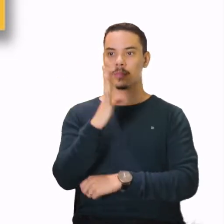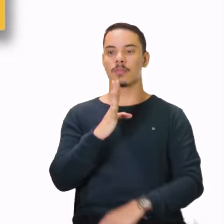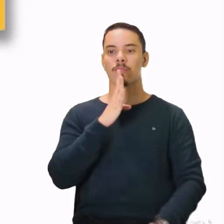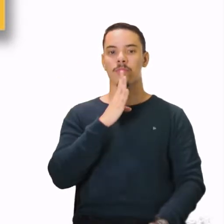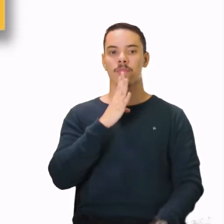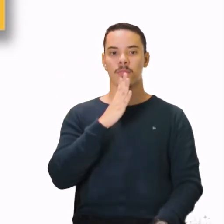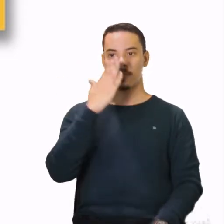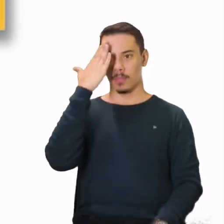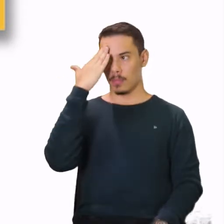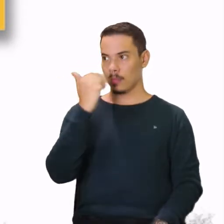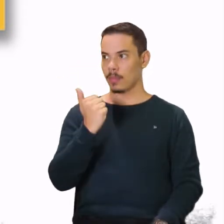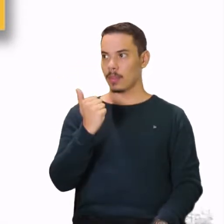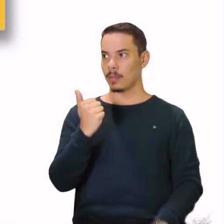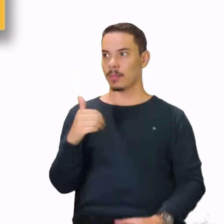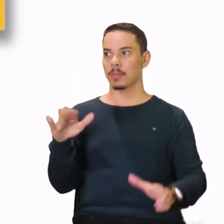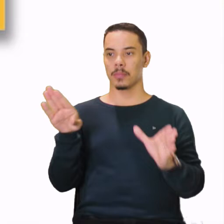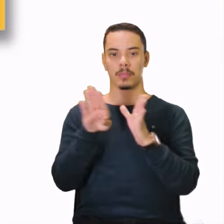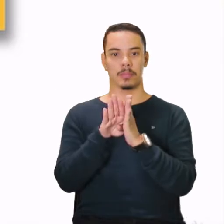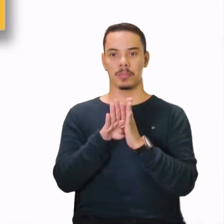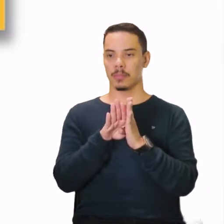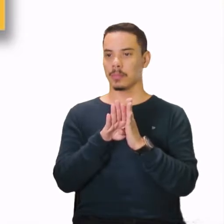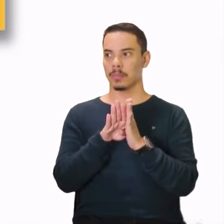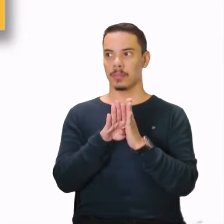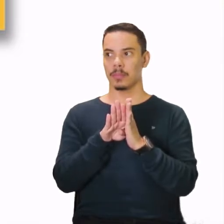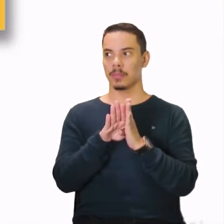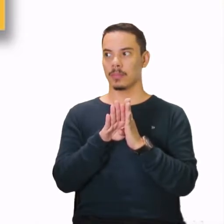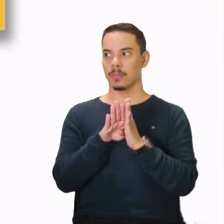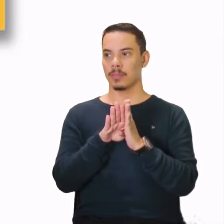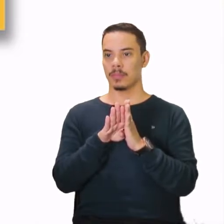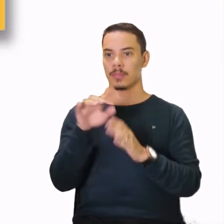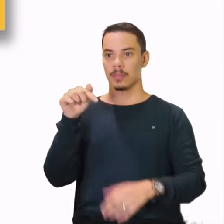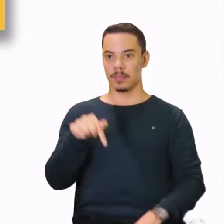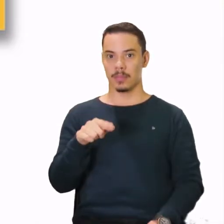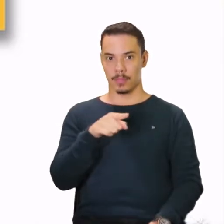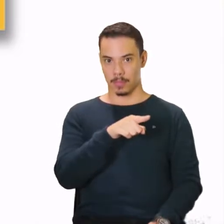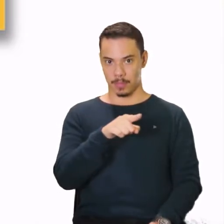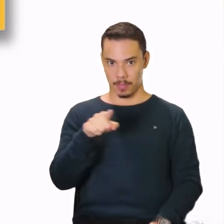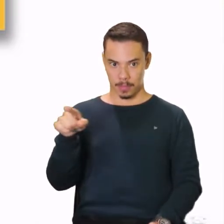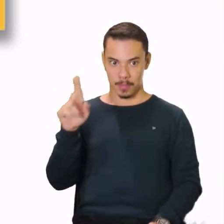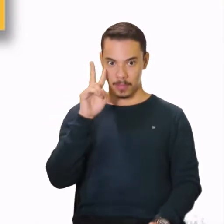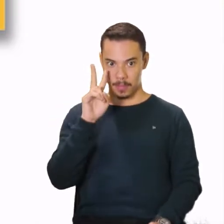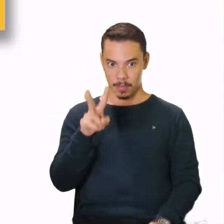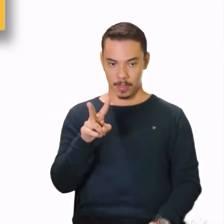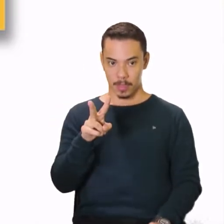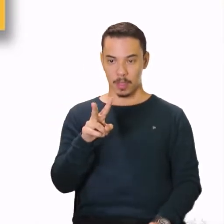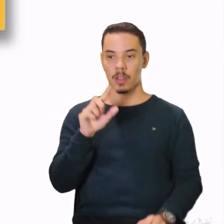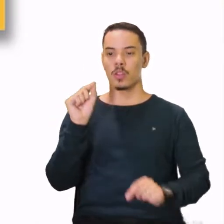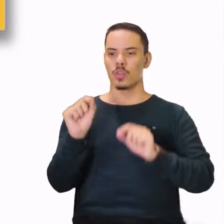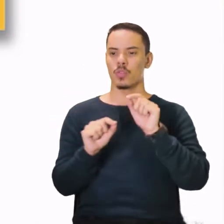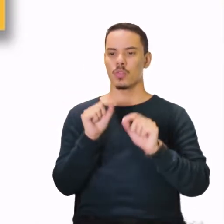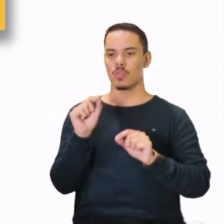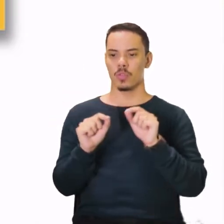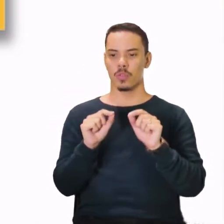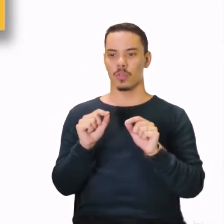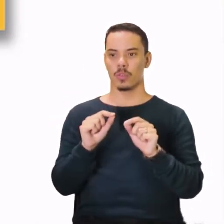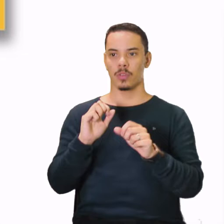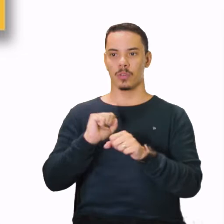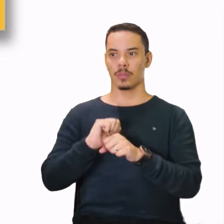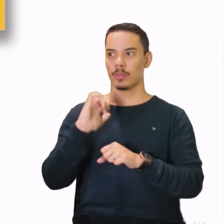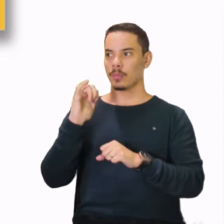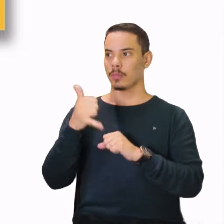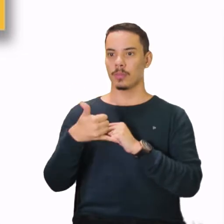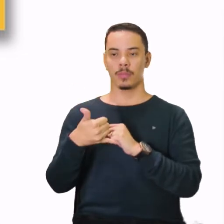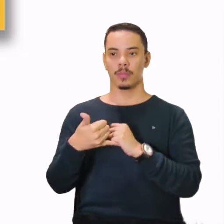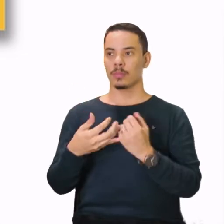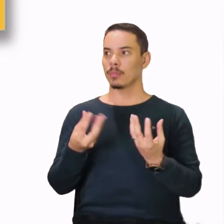conhecimento que está chegando. Beleza. Aqui para vocês. Muito sobre bem. A questão. Adjetivo. Para